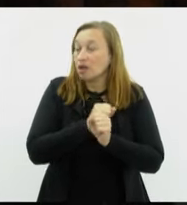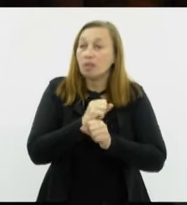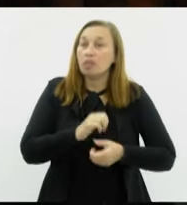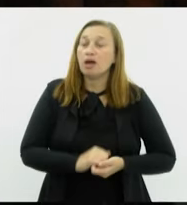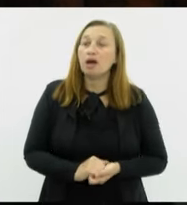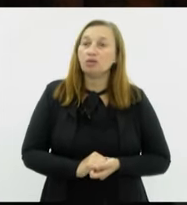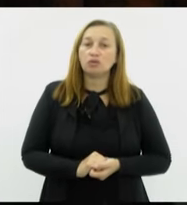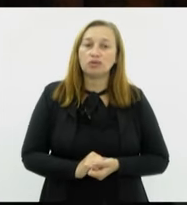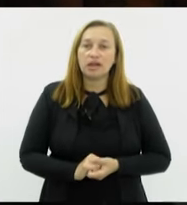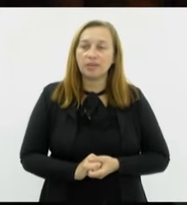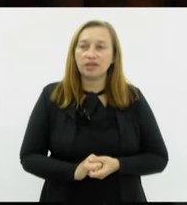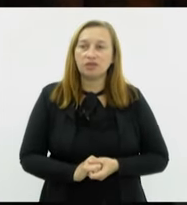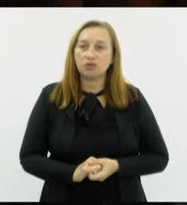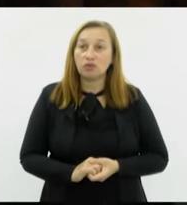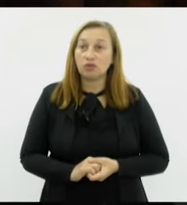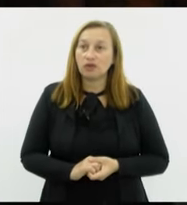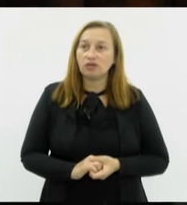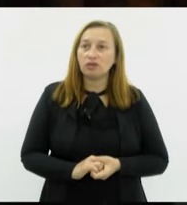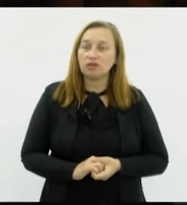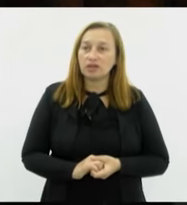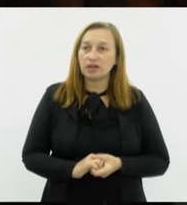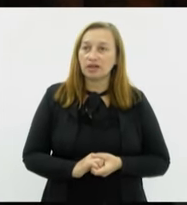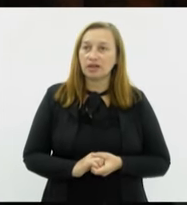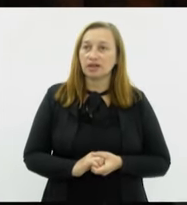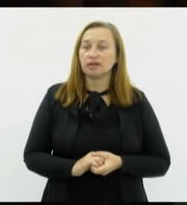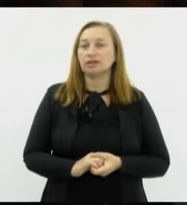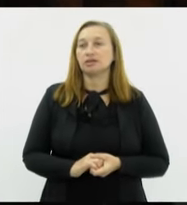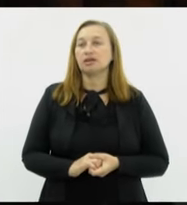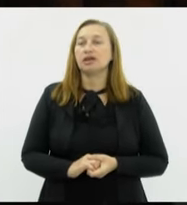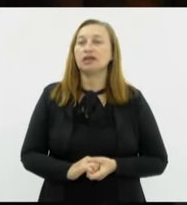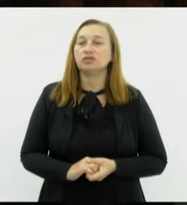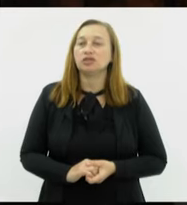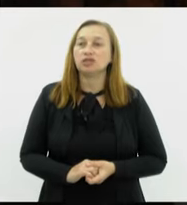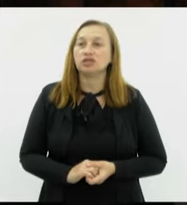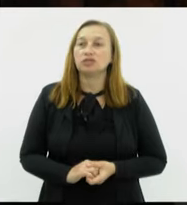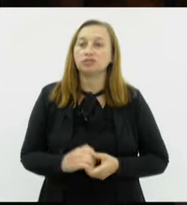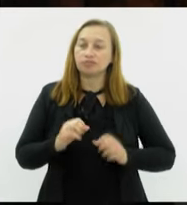reais que deveriam ser para essas áreas. Eu sou um defensor